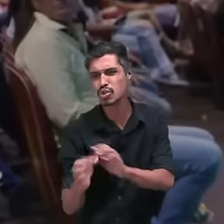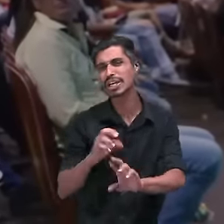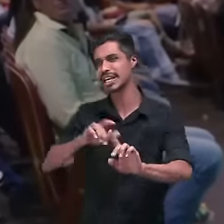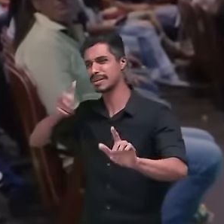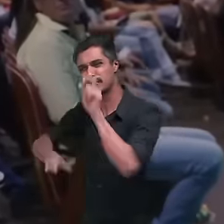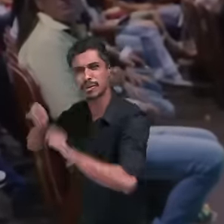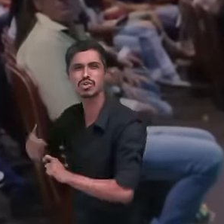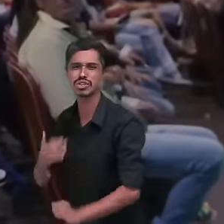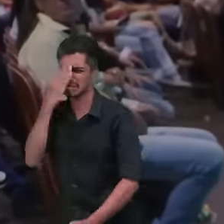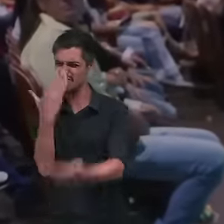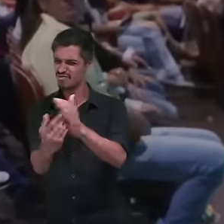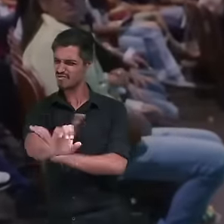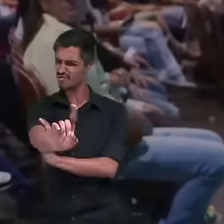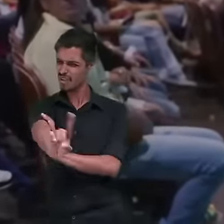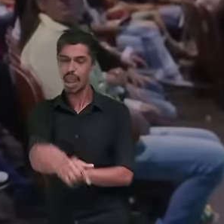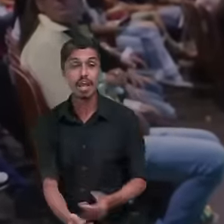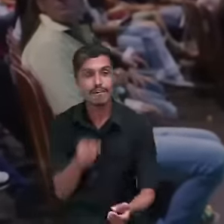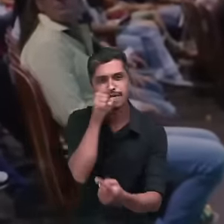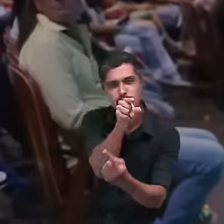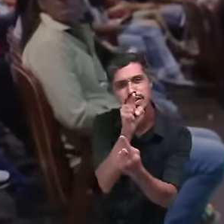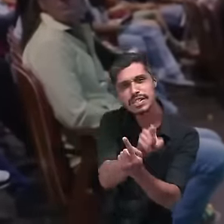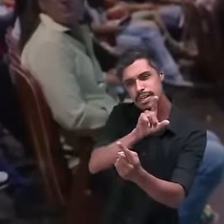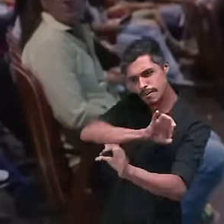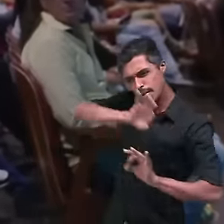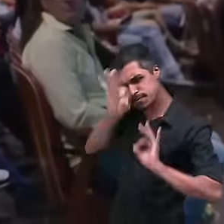porque Deus te escolheu para mudar histórias.